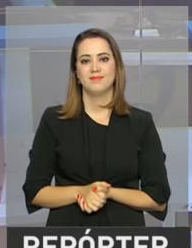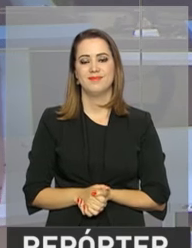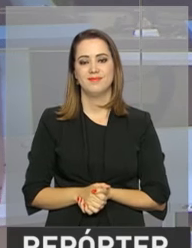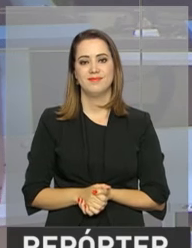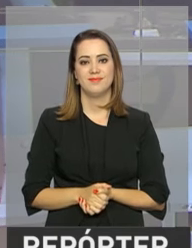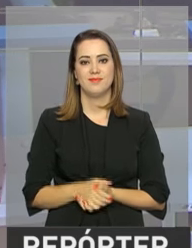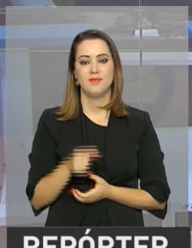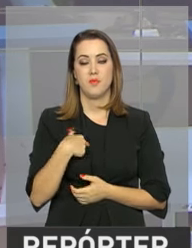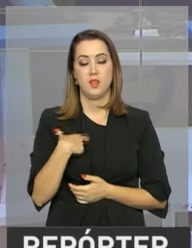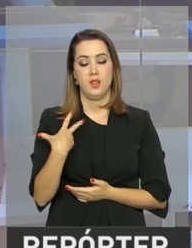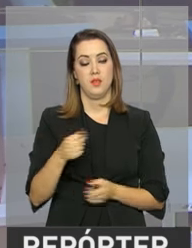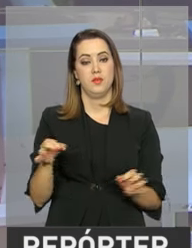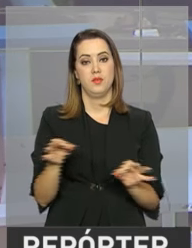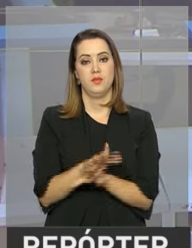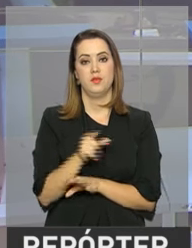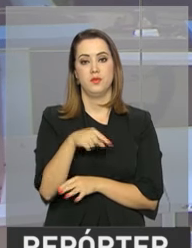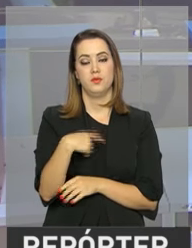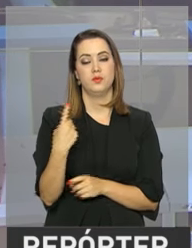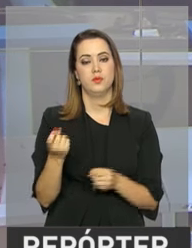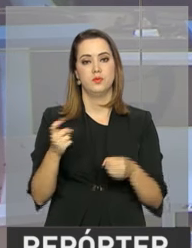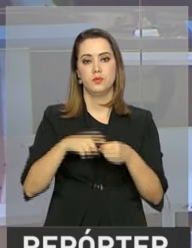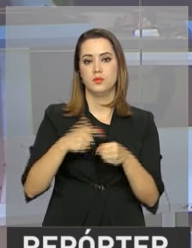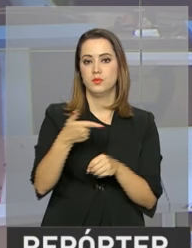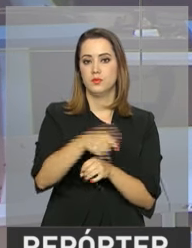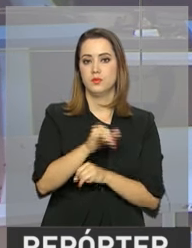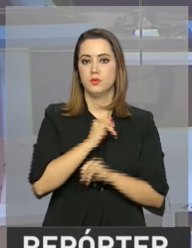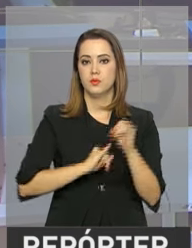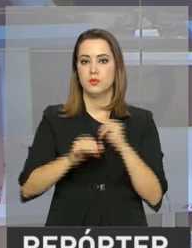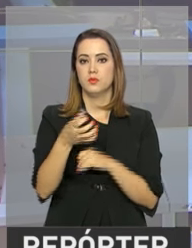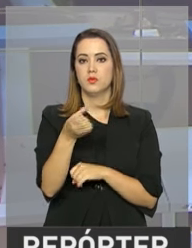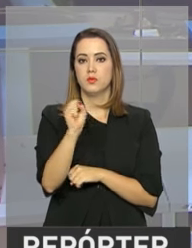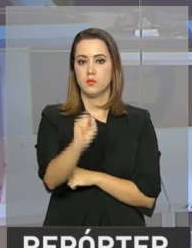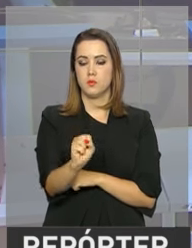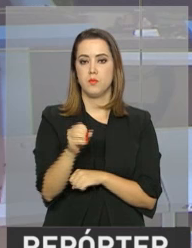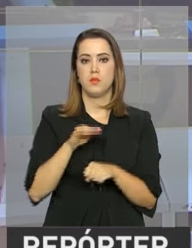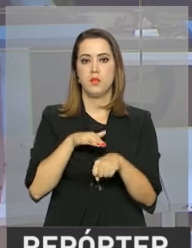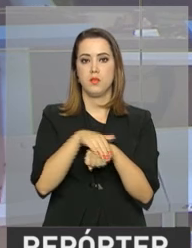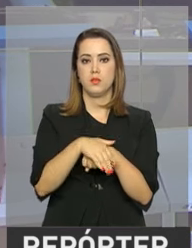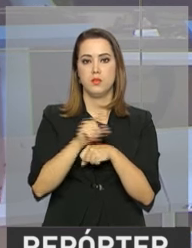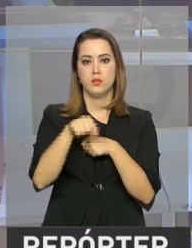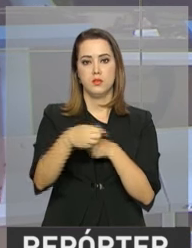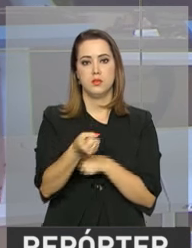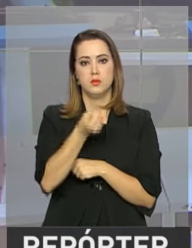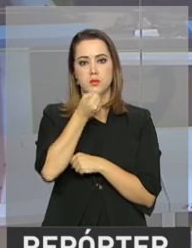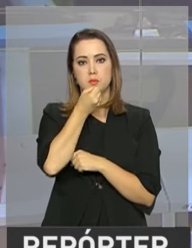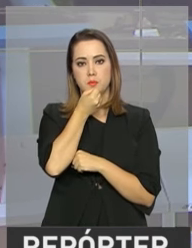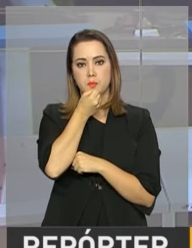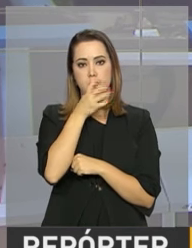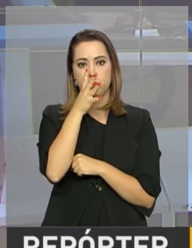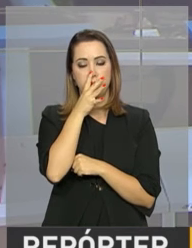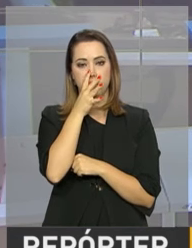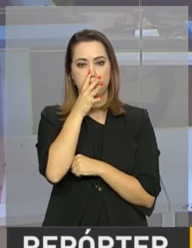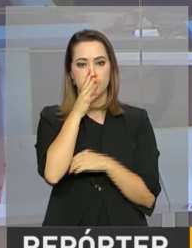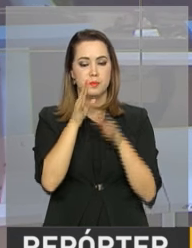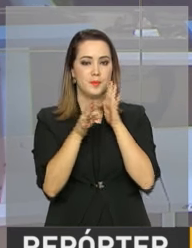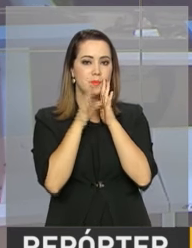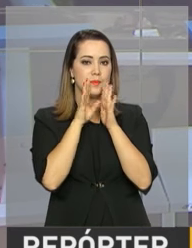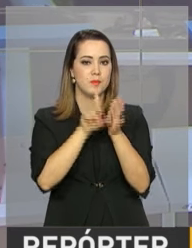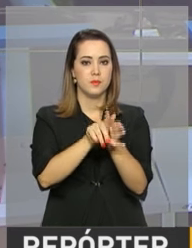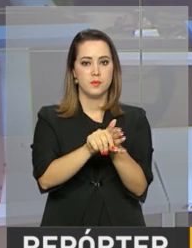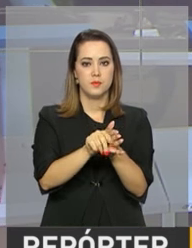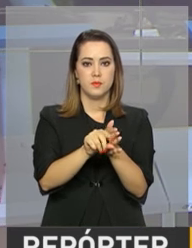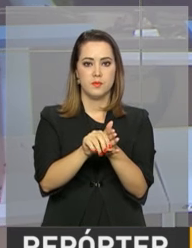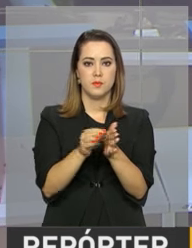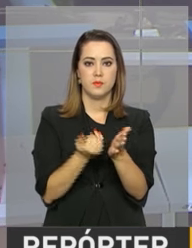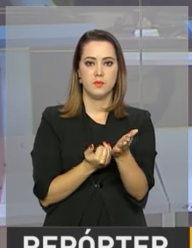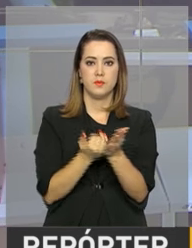Nós ficamos por aqui. Voltamos a qualquer momento com outras informações ou às 8 da noite na próxima edição do Repórter NBR. Acompanhe também as